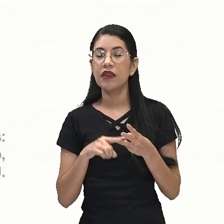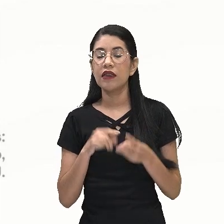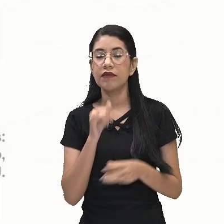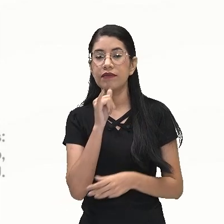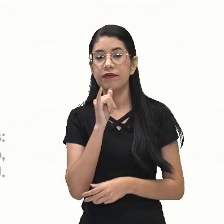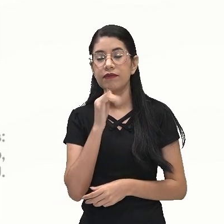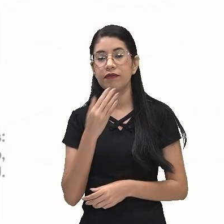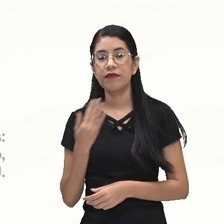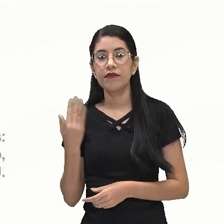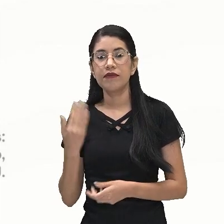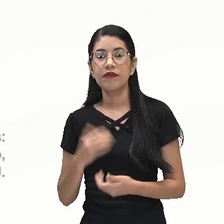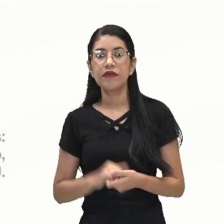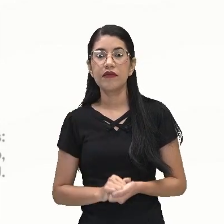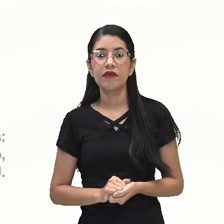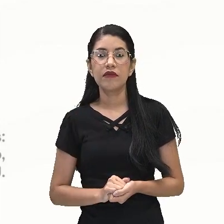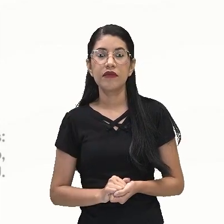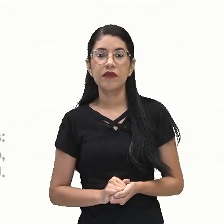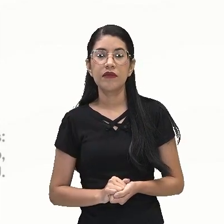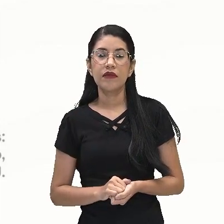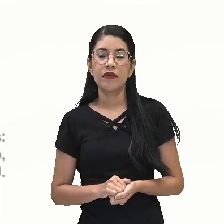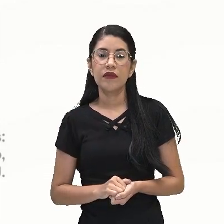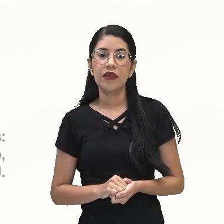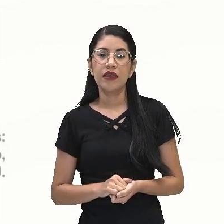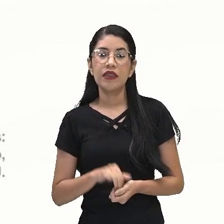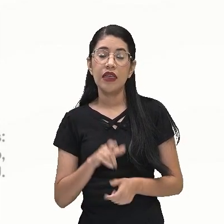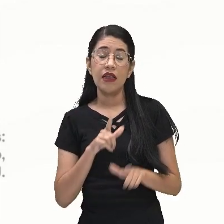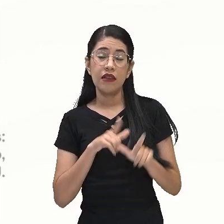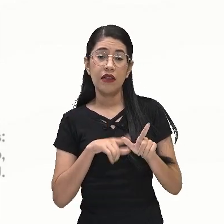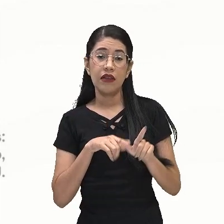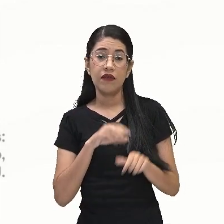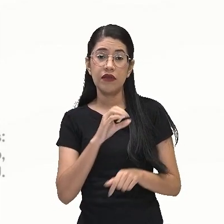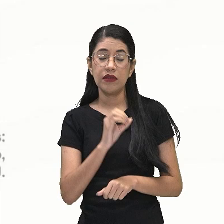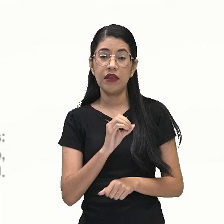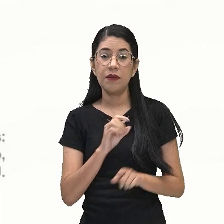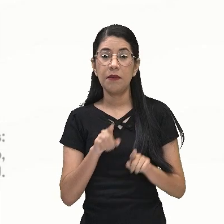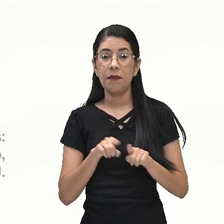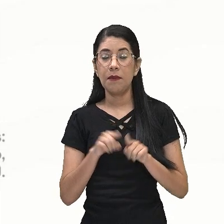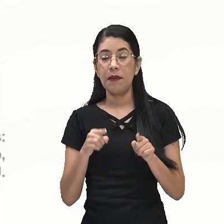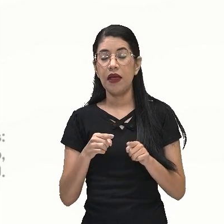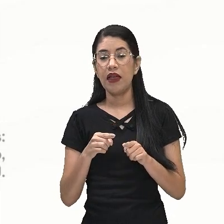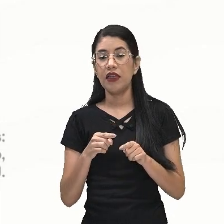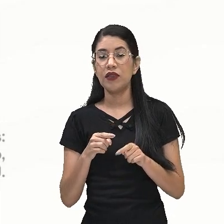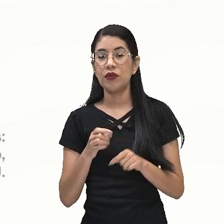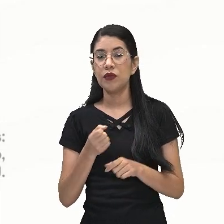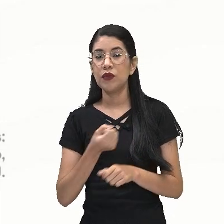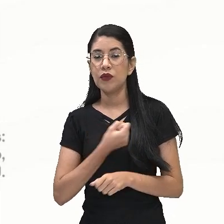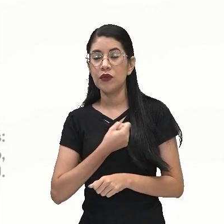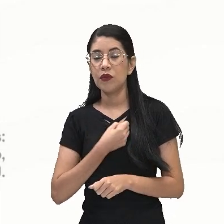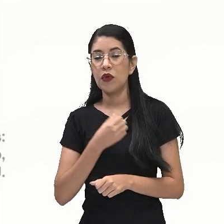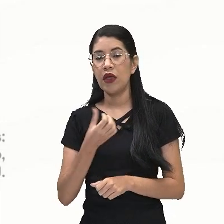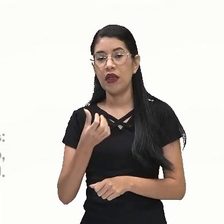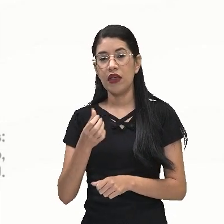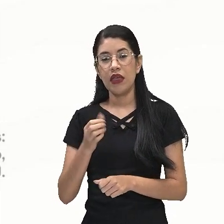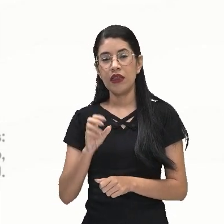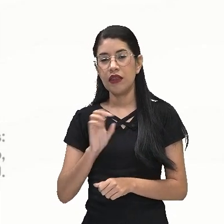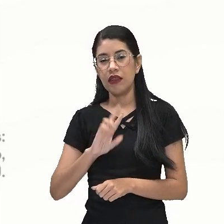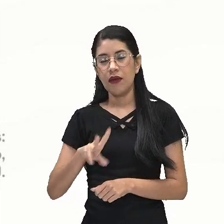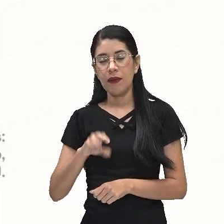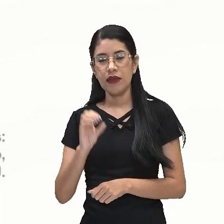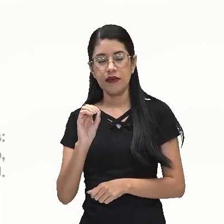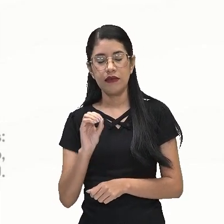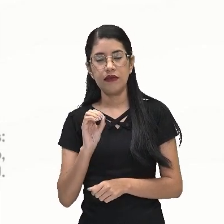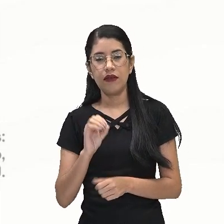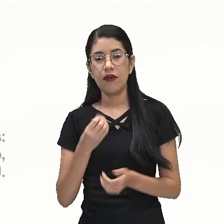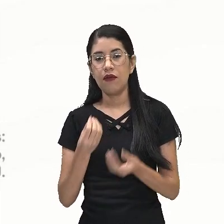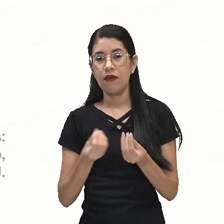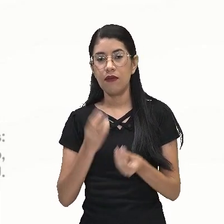exemplo, quando meu coeficiente é 0, porém meu termo independente não é 0. Tá? Quando isso